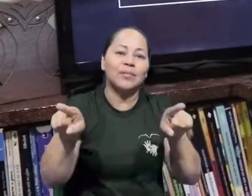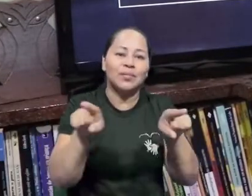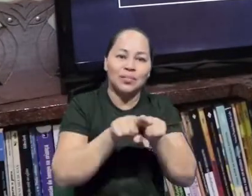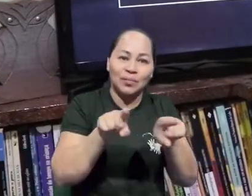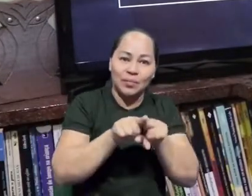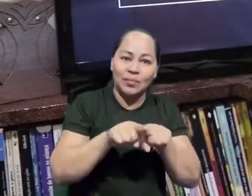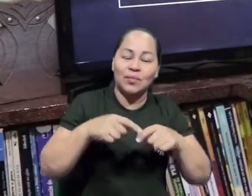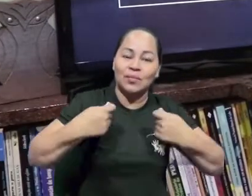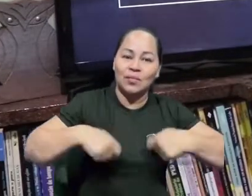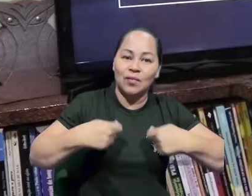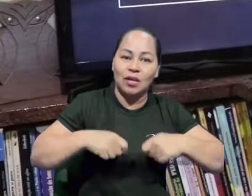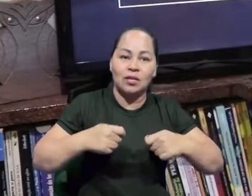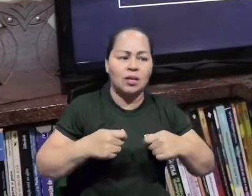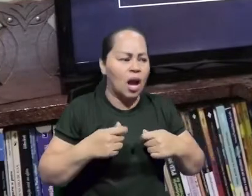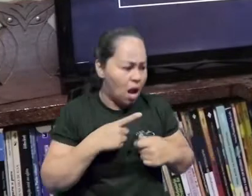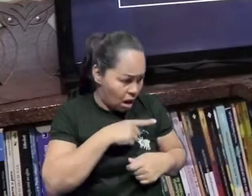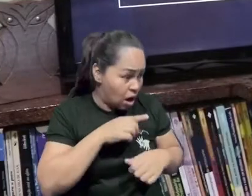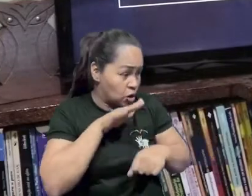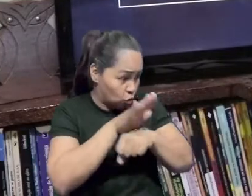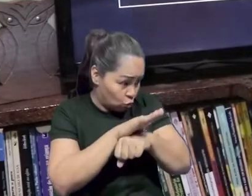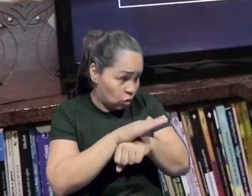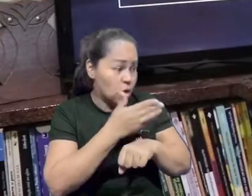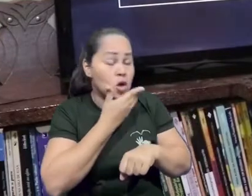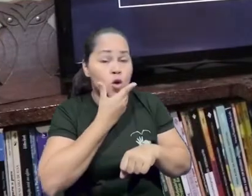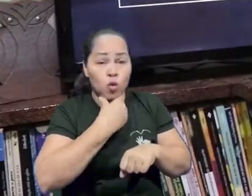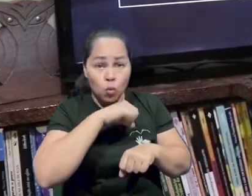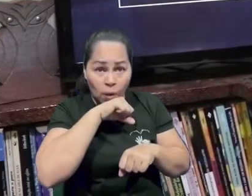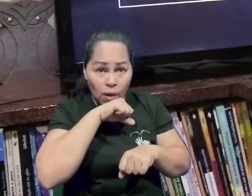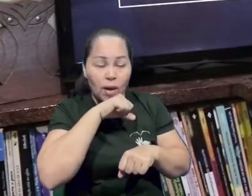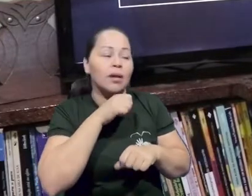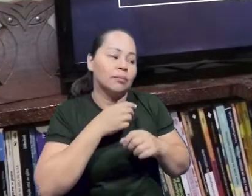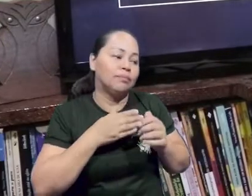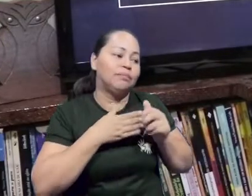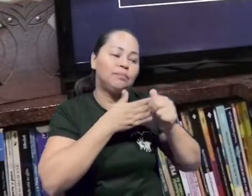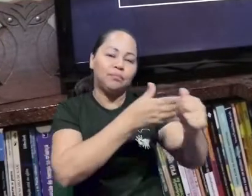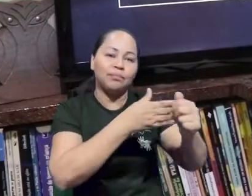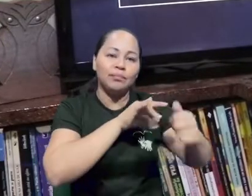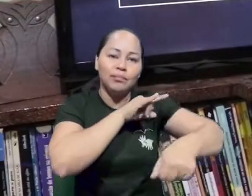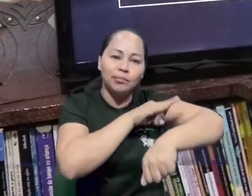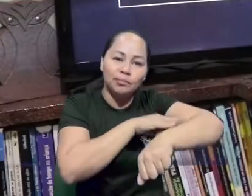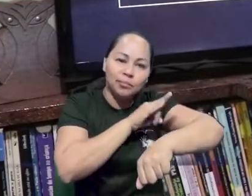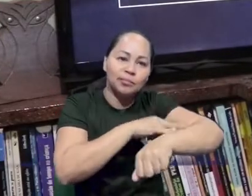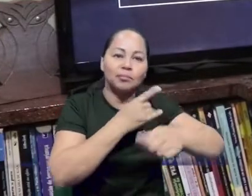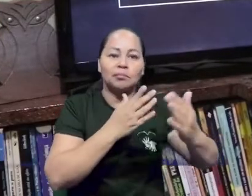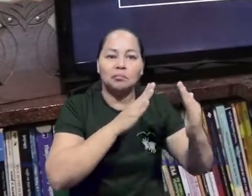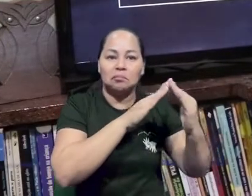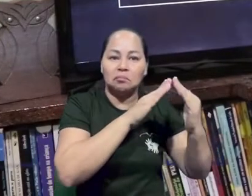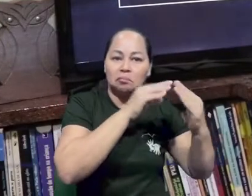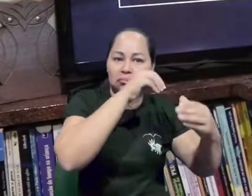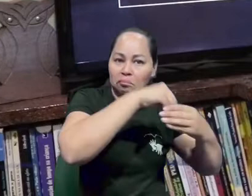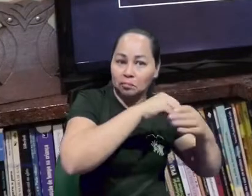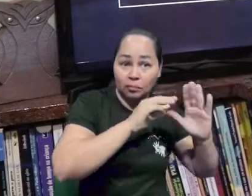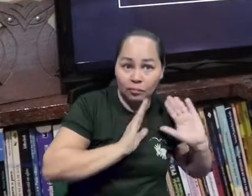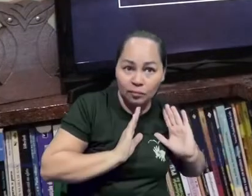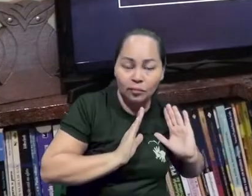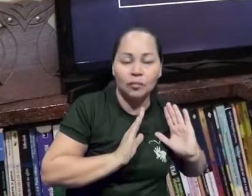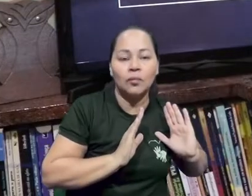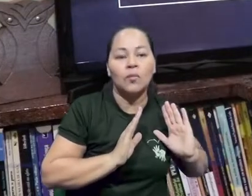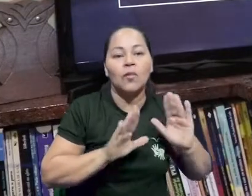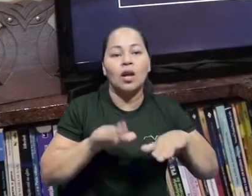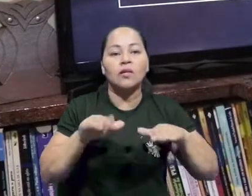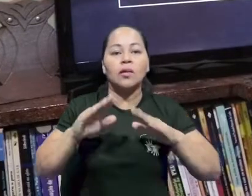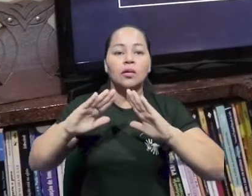autocuidado, conta sempre com a colaboração do pai em casa. Na escola, na sala de recursos, como a maioria de vocês